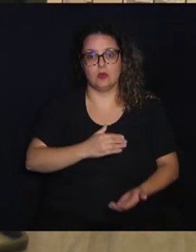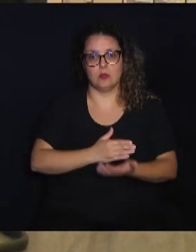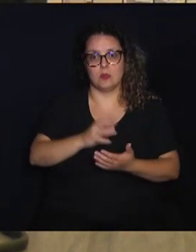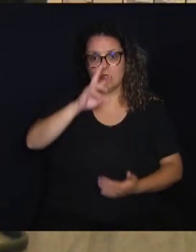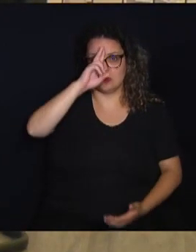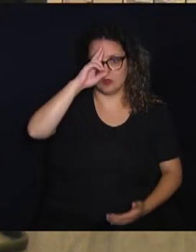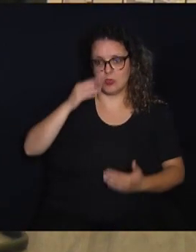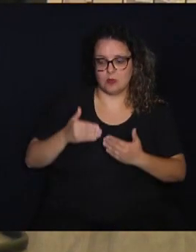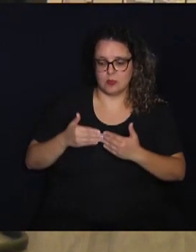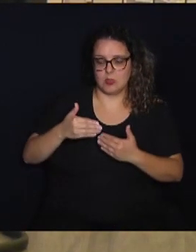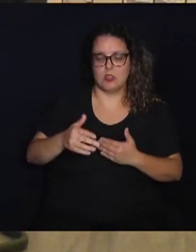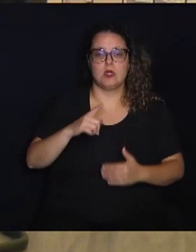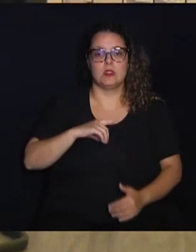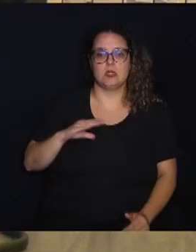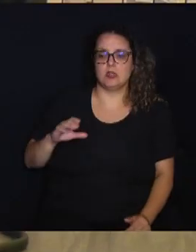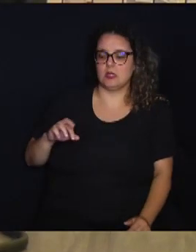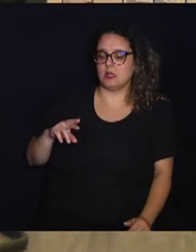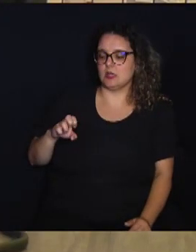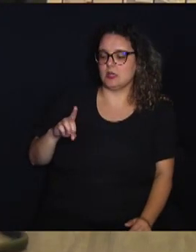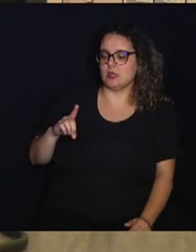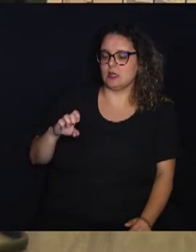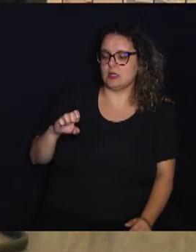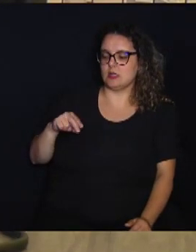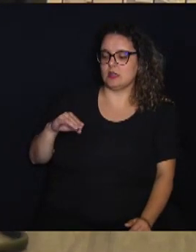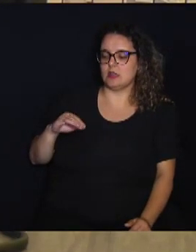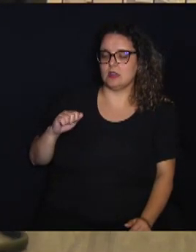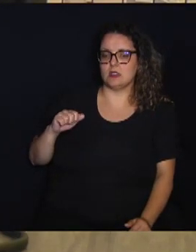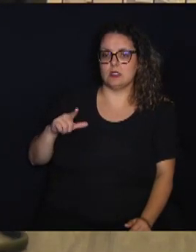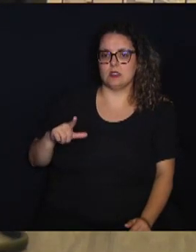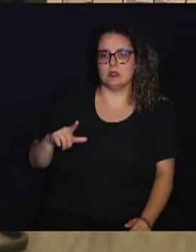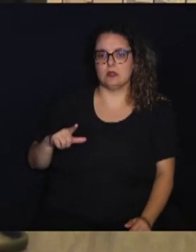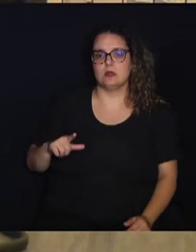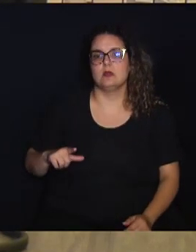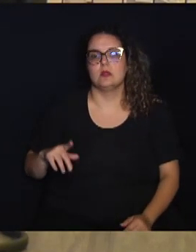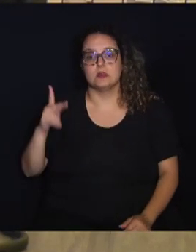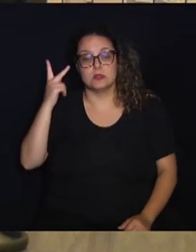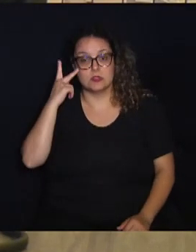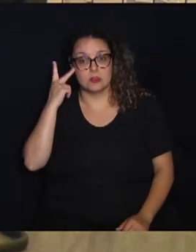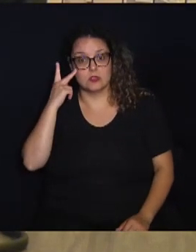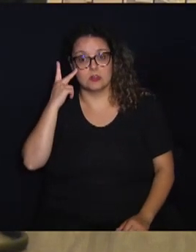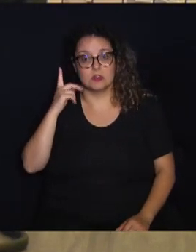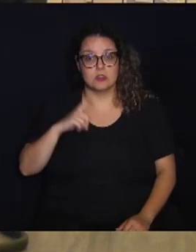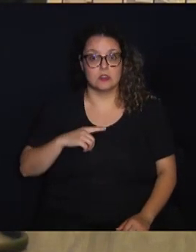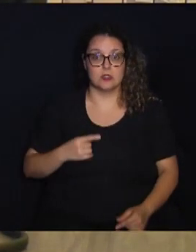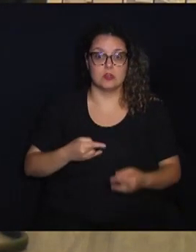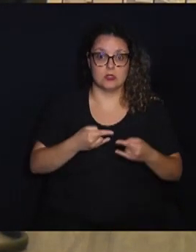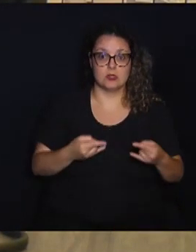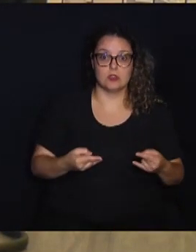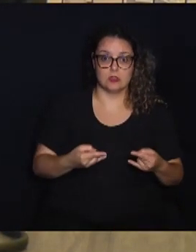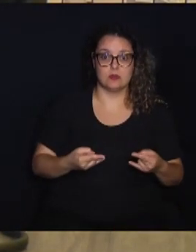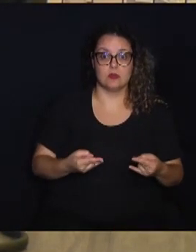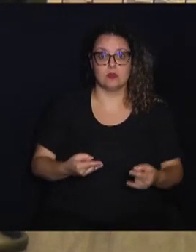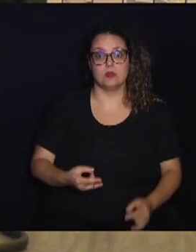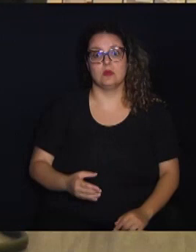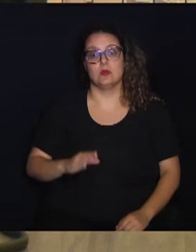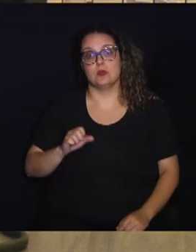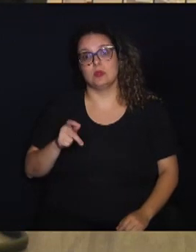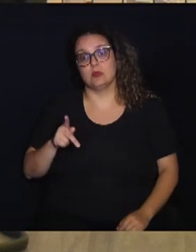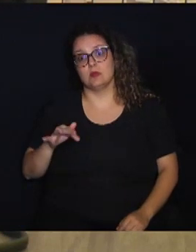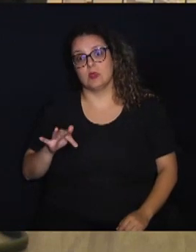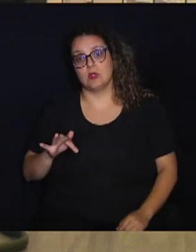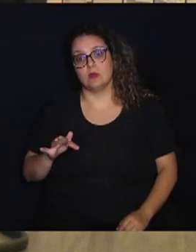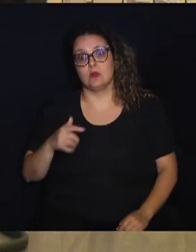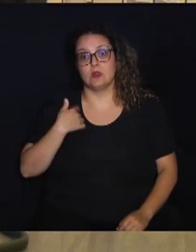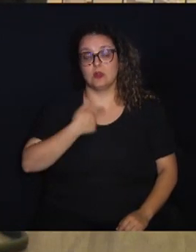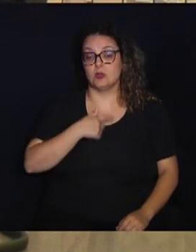quem tem a credencial SESC e São Paulo e deve tirar 2 ingressos por CPF, chegou aqui agora. E a gente